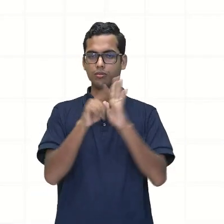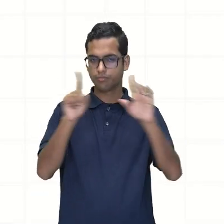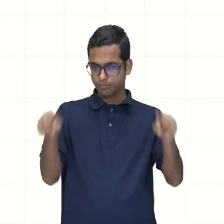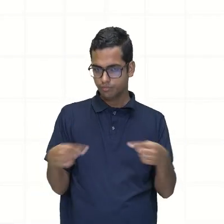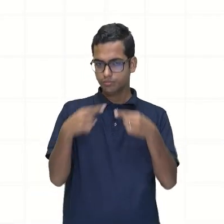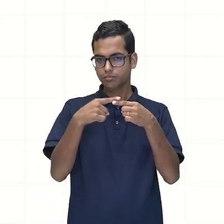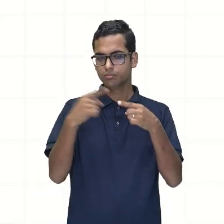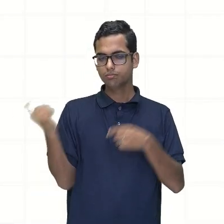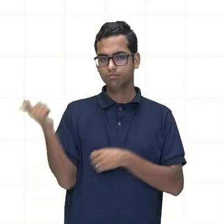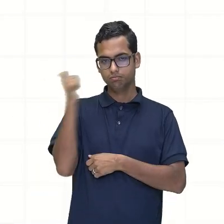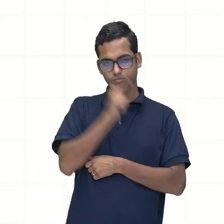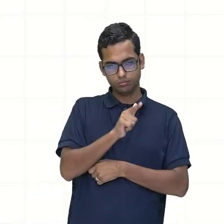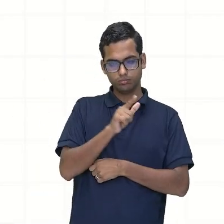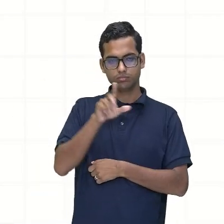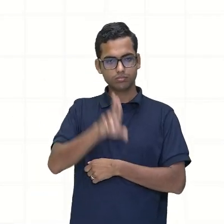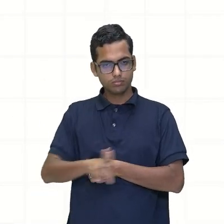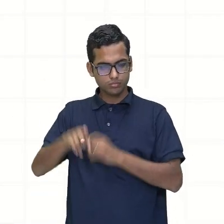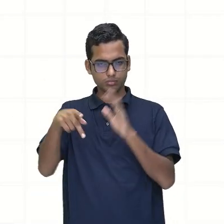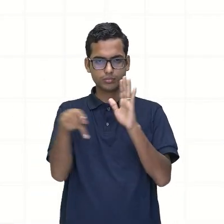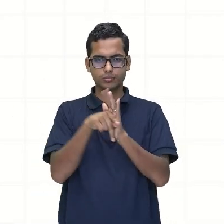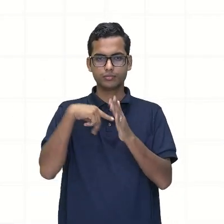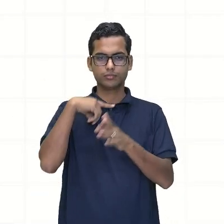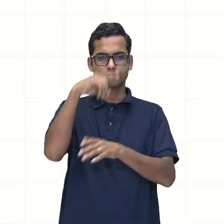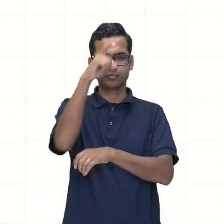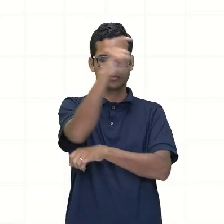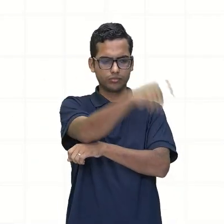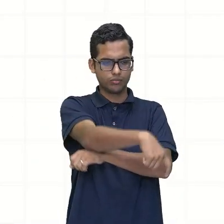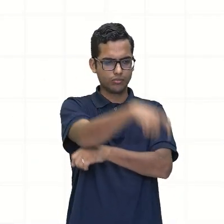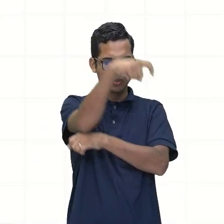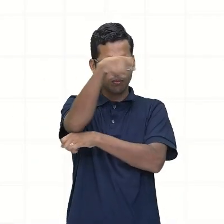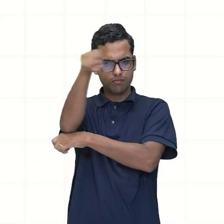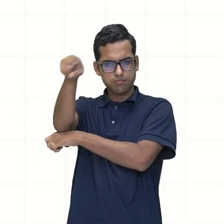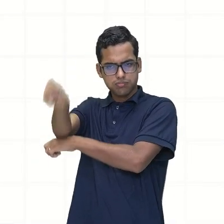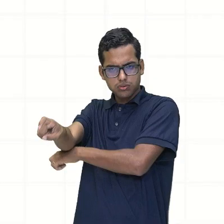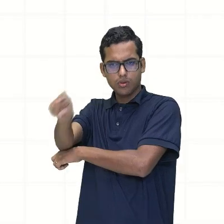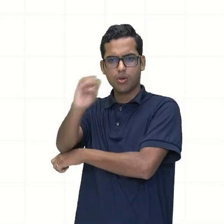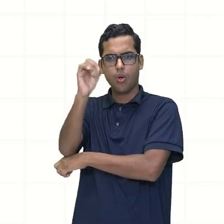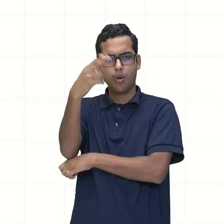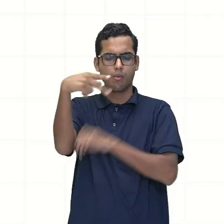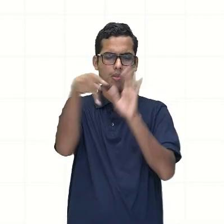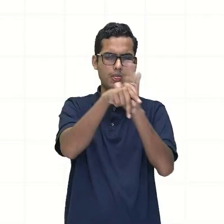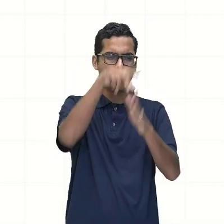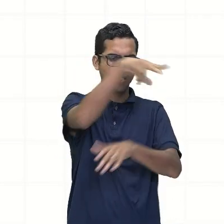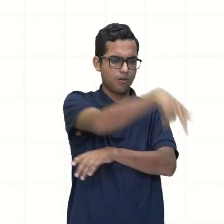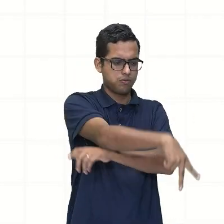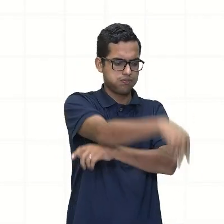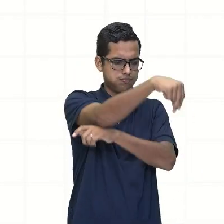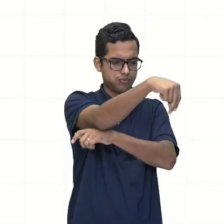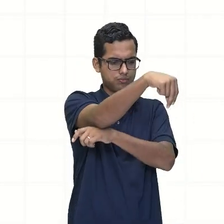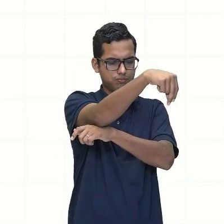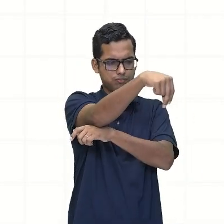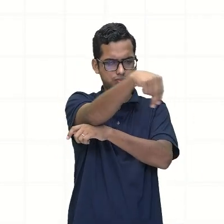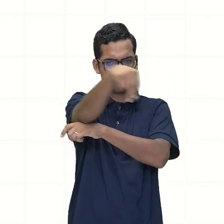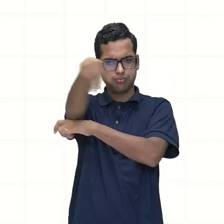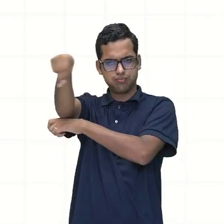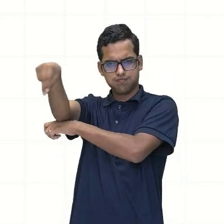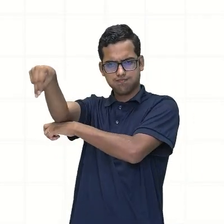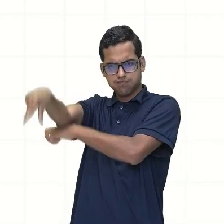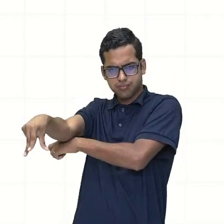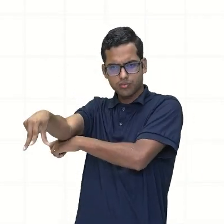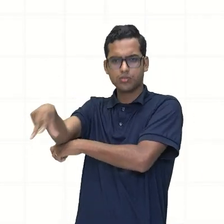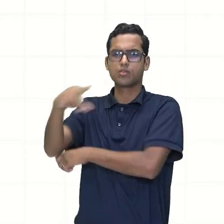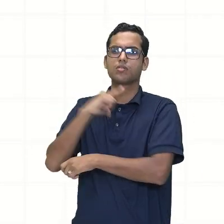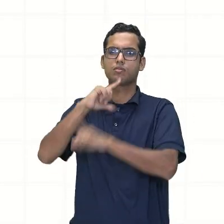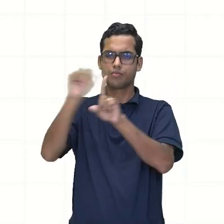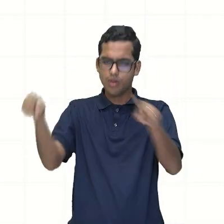que vão atender às especificações são aqui os guindastes dos itens A